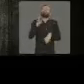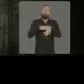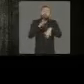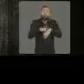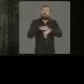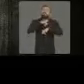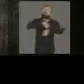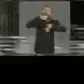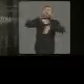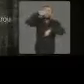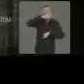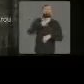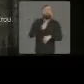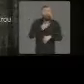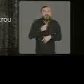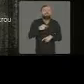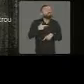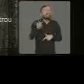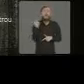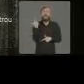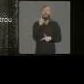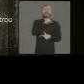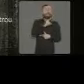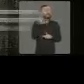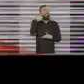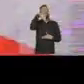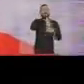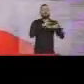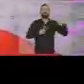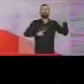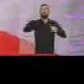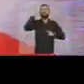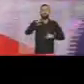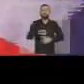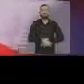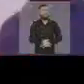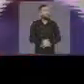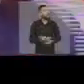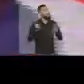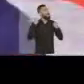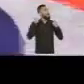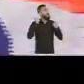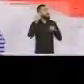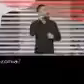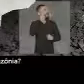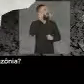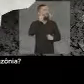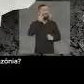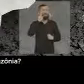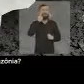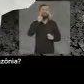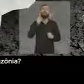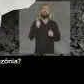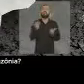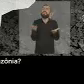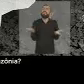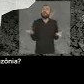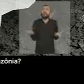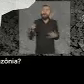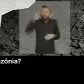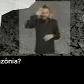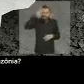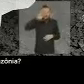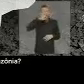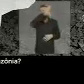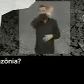democráticos e espalhar notícias falsas para ganhar eleições. E o Brasil? E o Brasil? Por que Bolsonaro